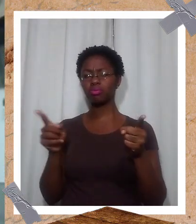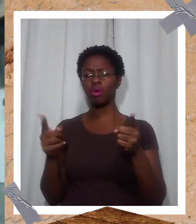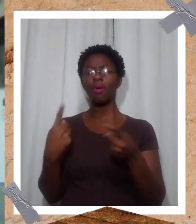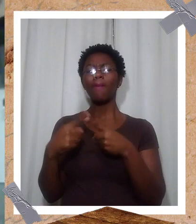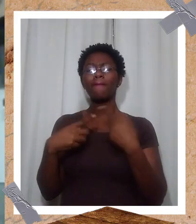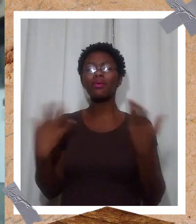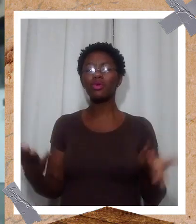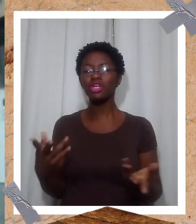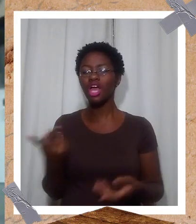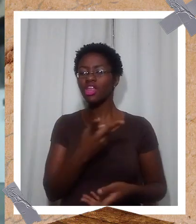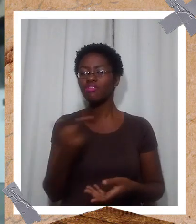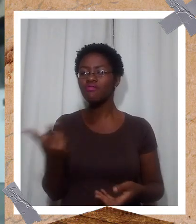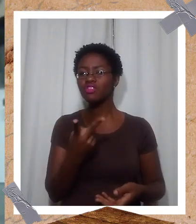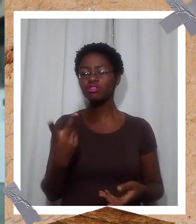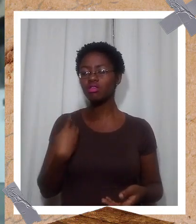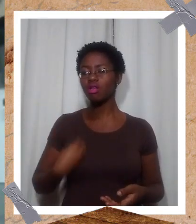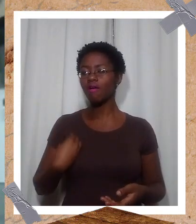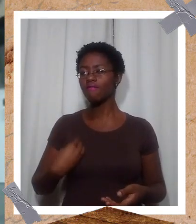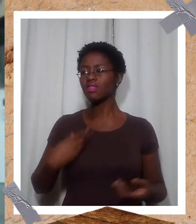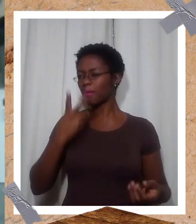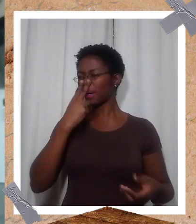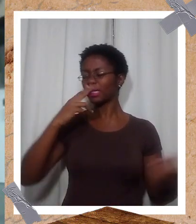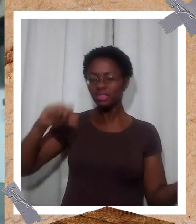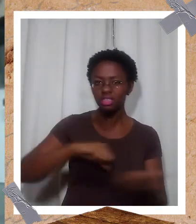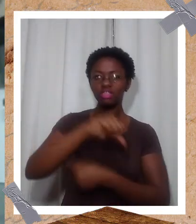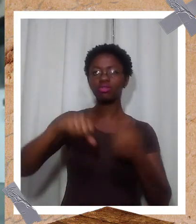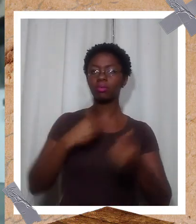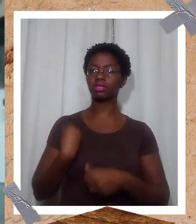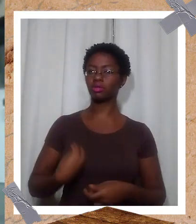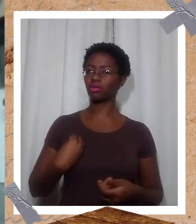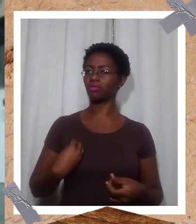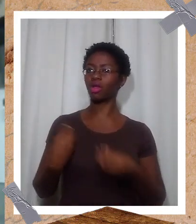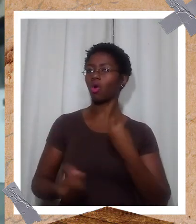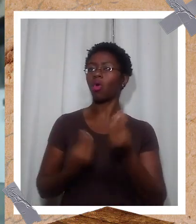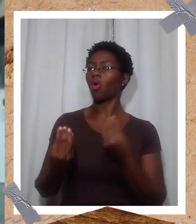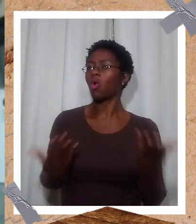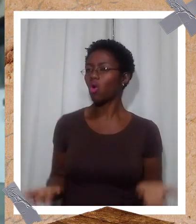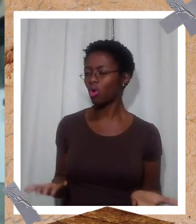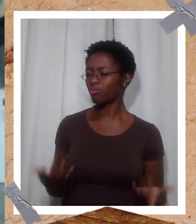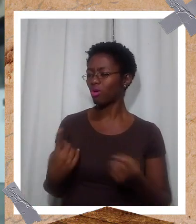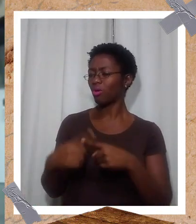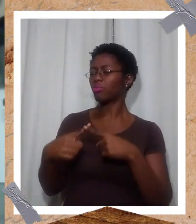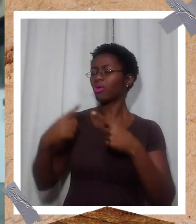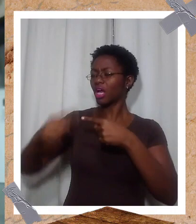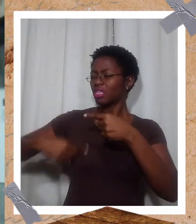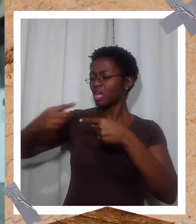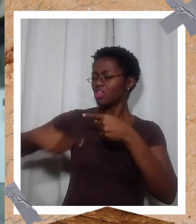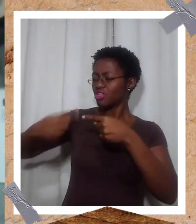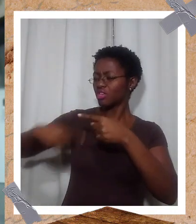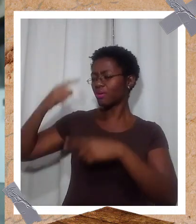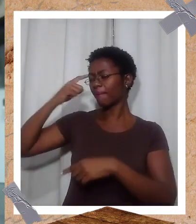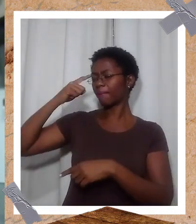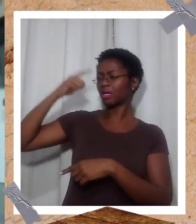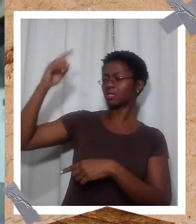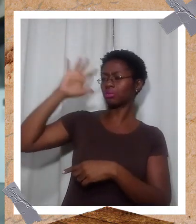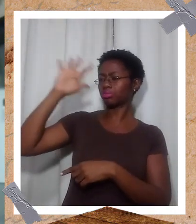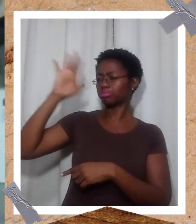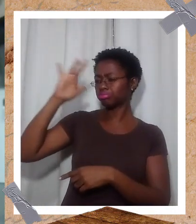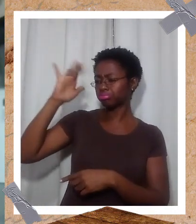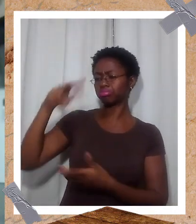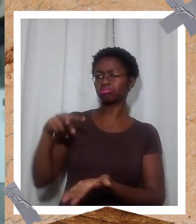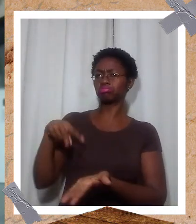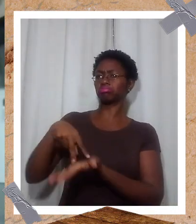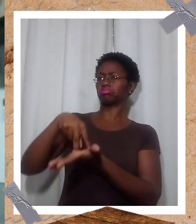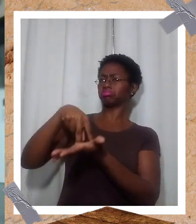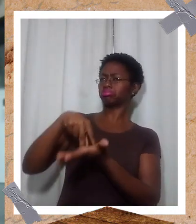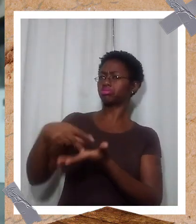revelam o início da reinvenção da vida de vocês, né? Por que essa reciclagem de pensamentos, de posicionamentos,